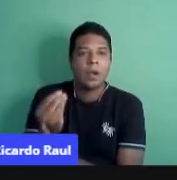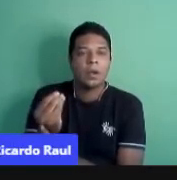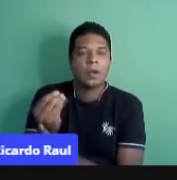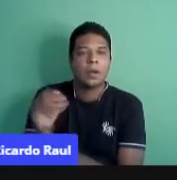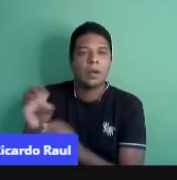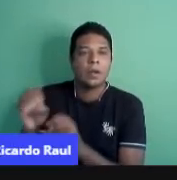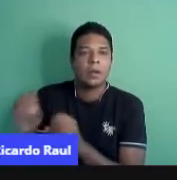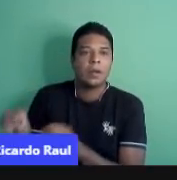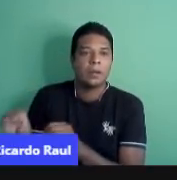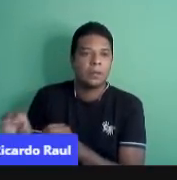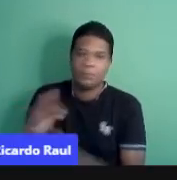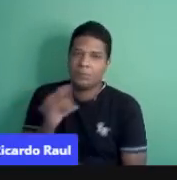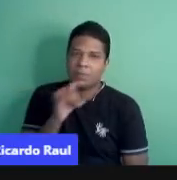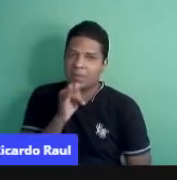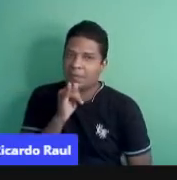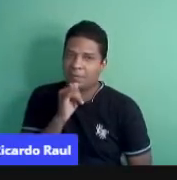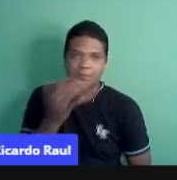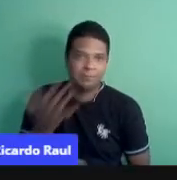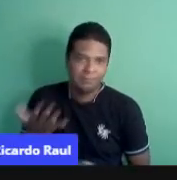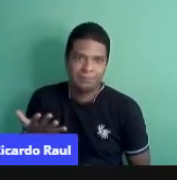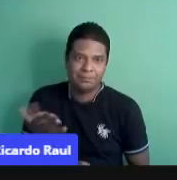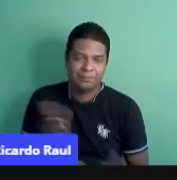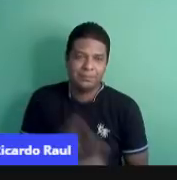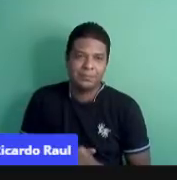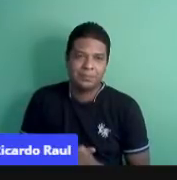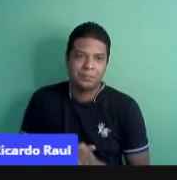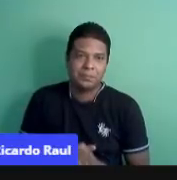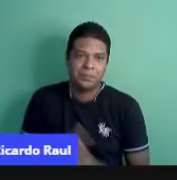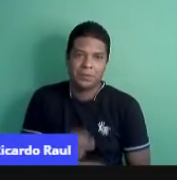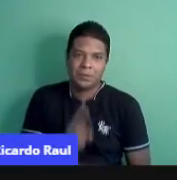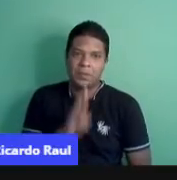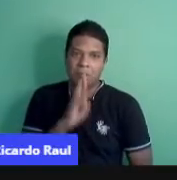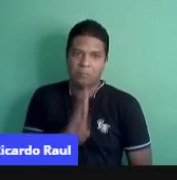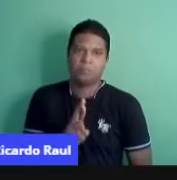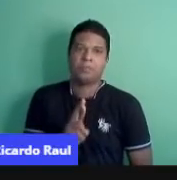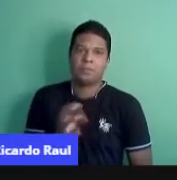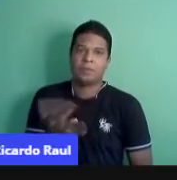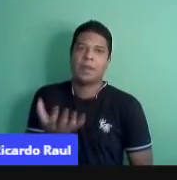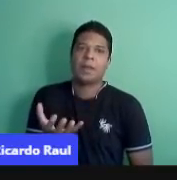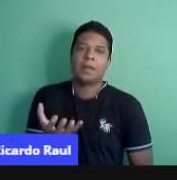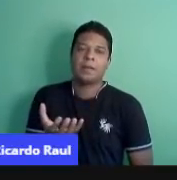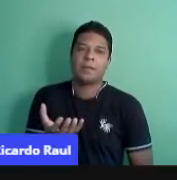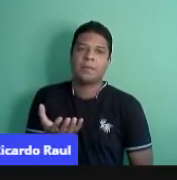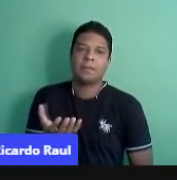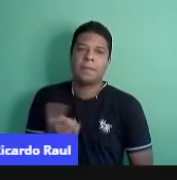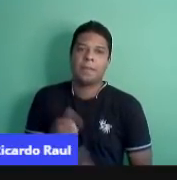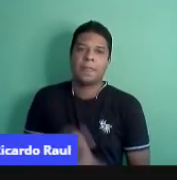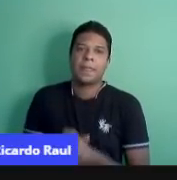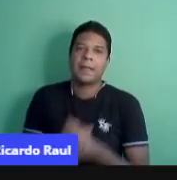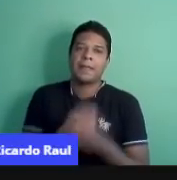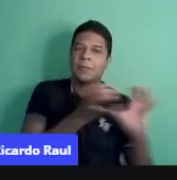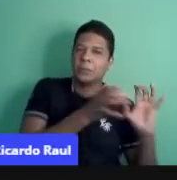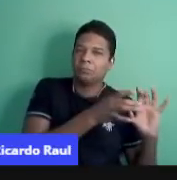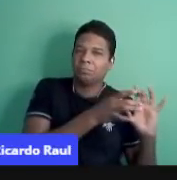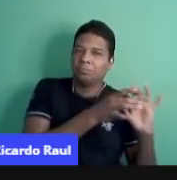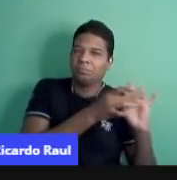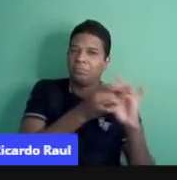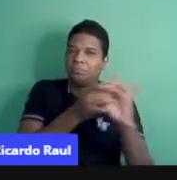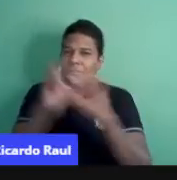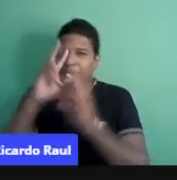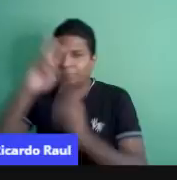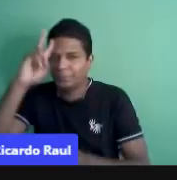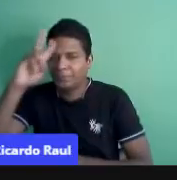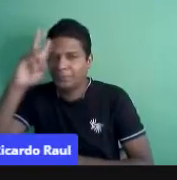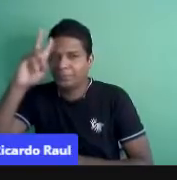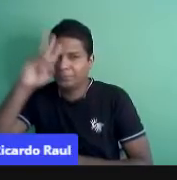exemplo? Aí sim, eu espero uma resposta pronta. Mas aí nós já entramos lá no contexto histórico e não num